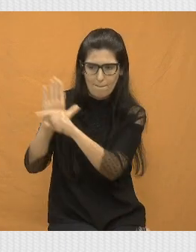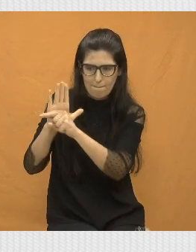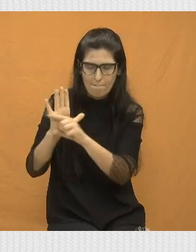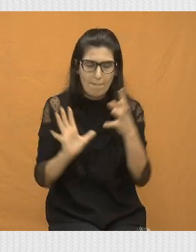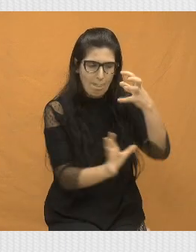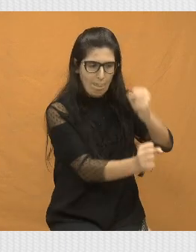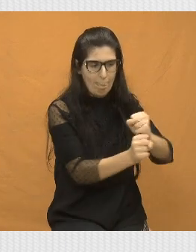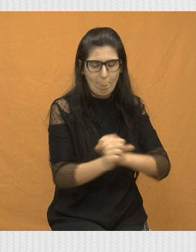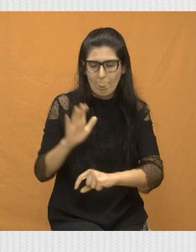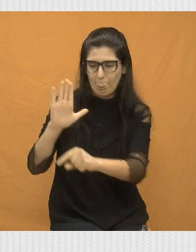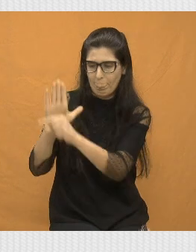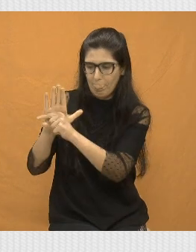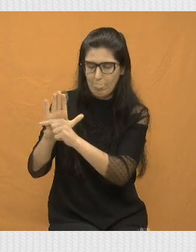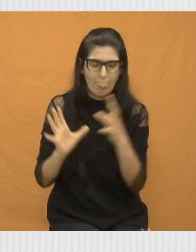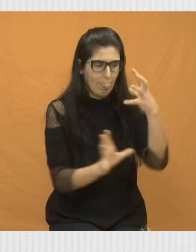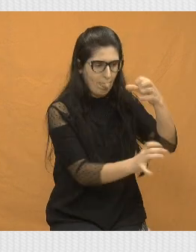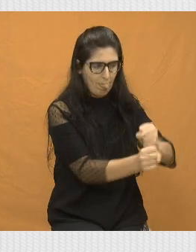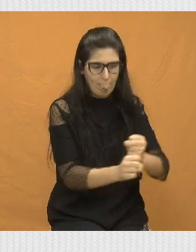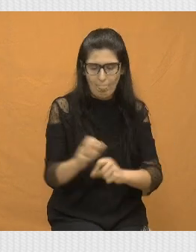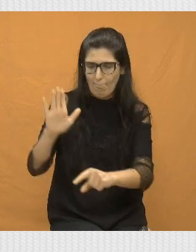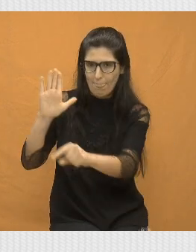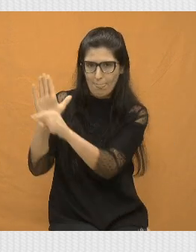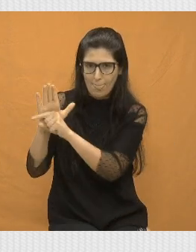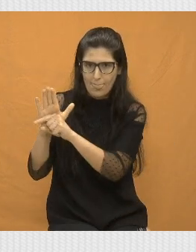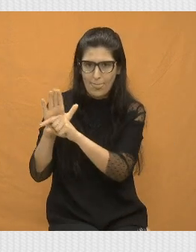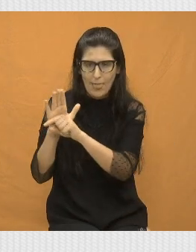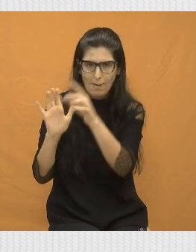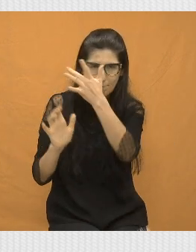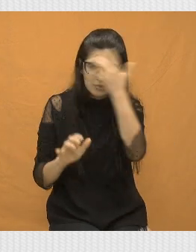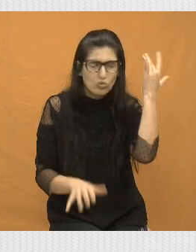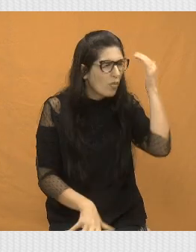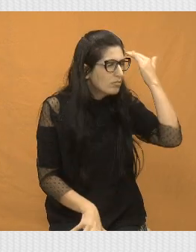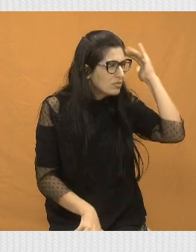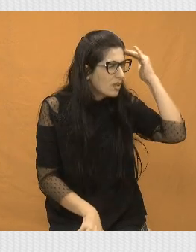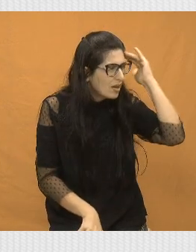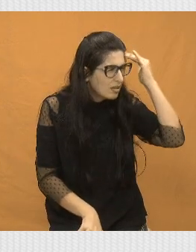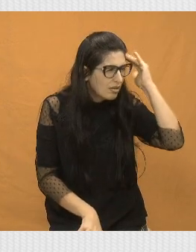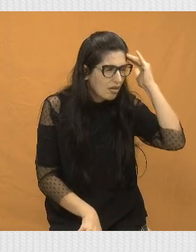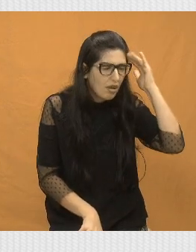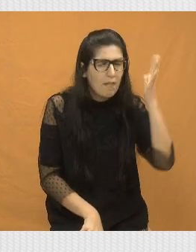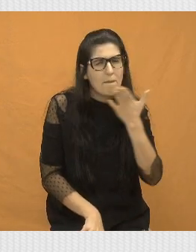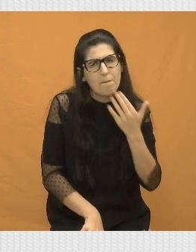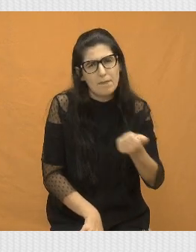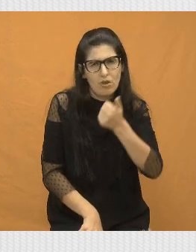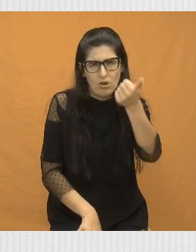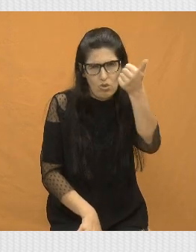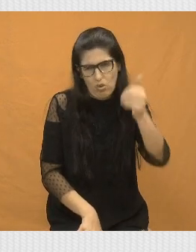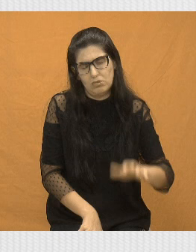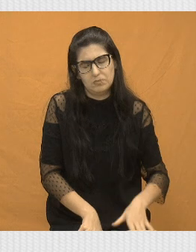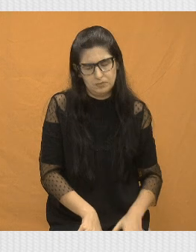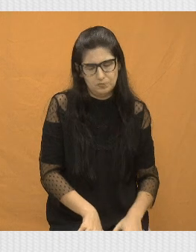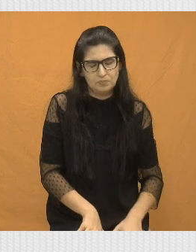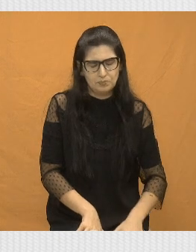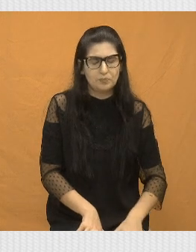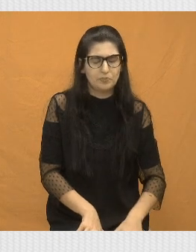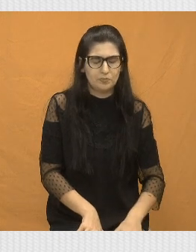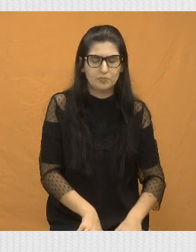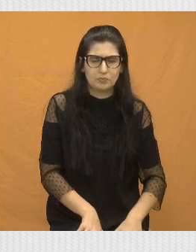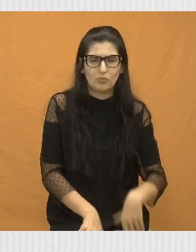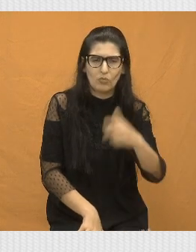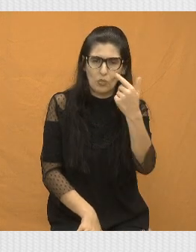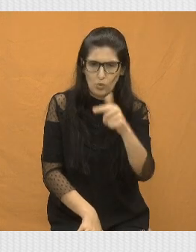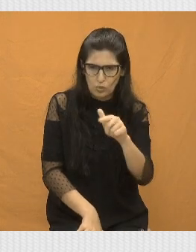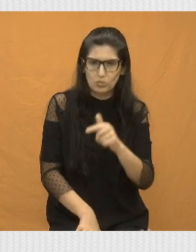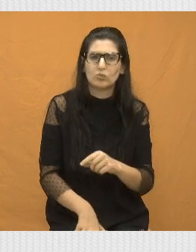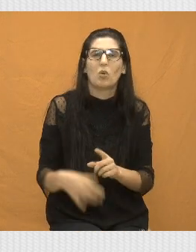traz bastante didática para quem estiver de fora avaliando. Eu posso já incorporar isso aqui no próximo, a